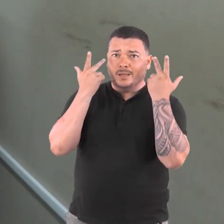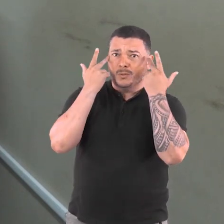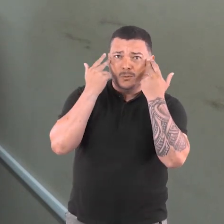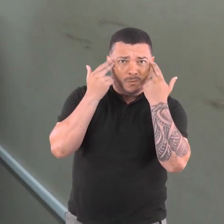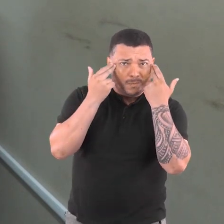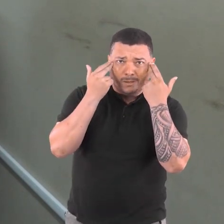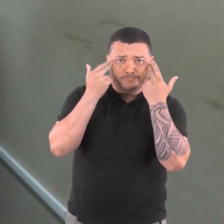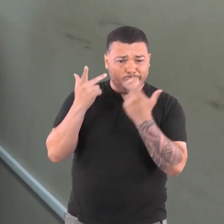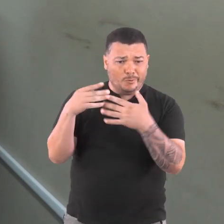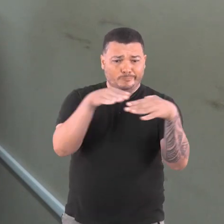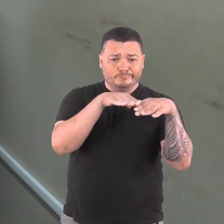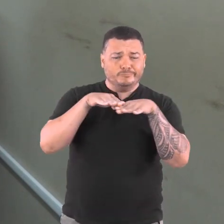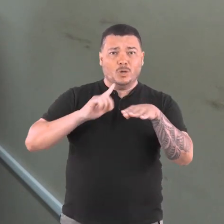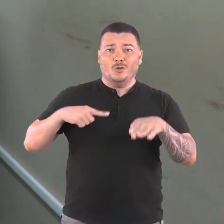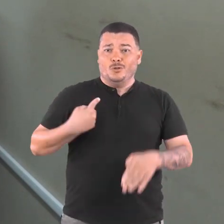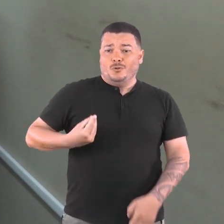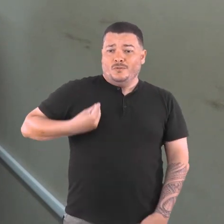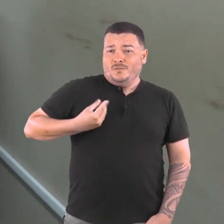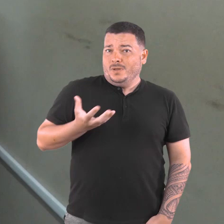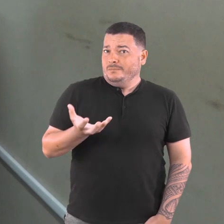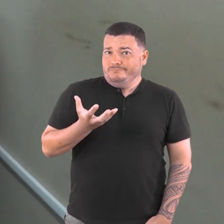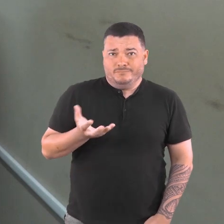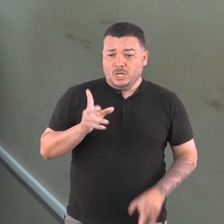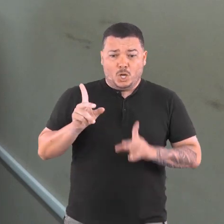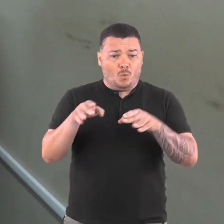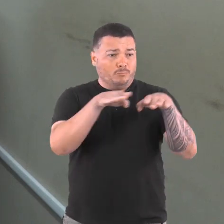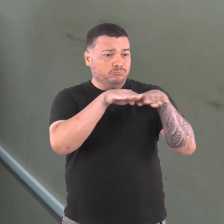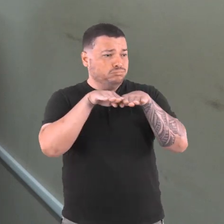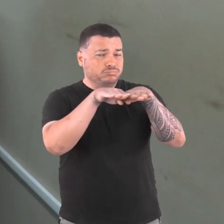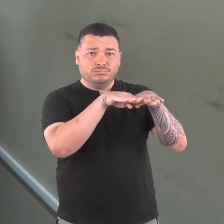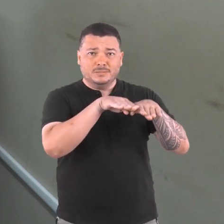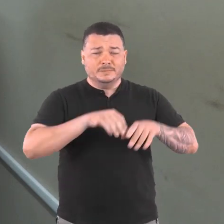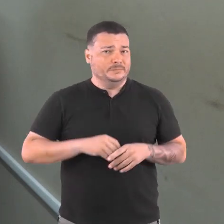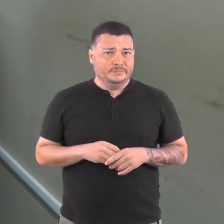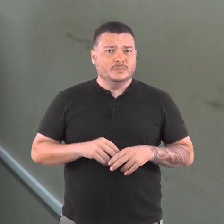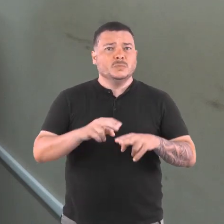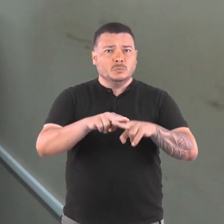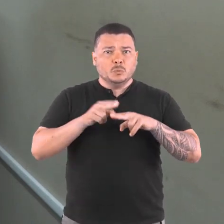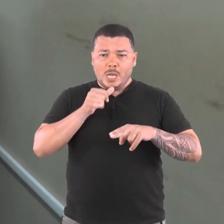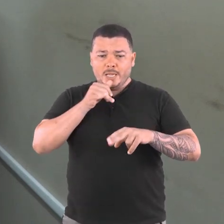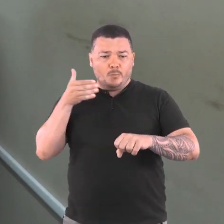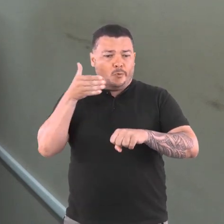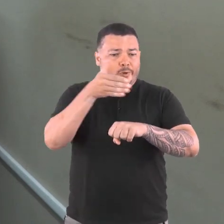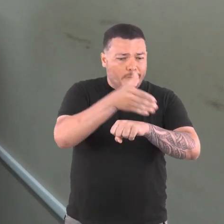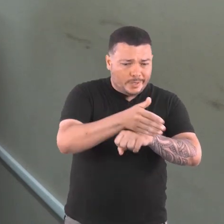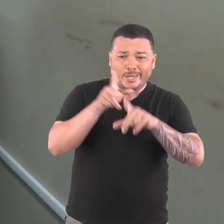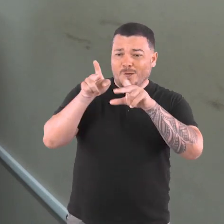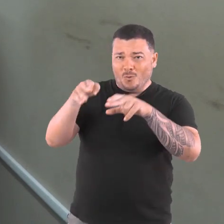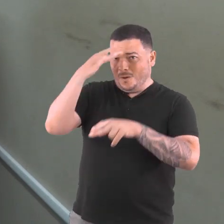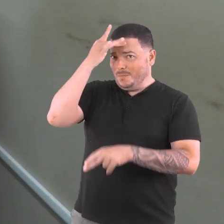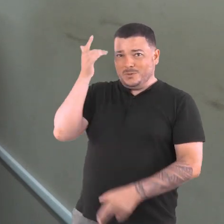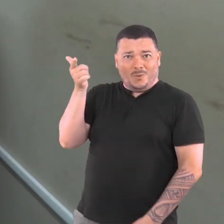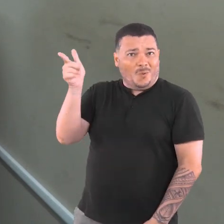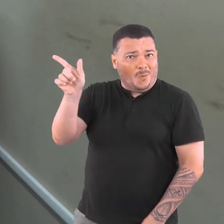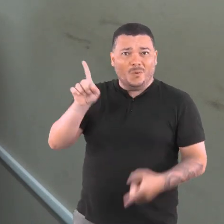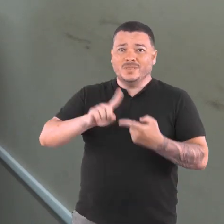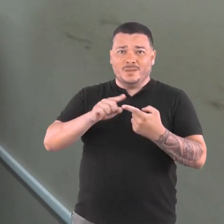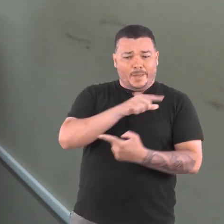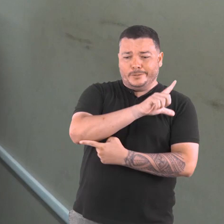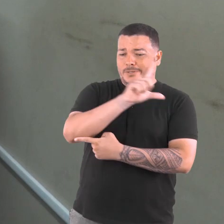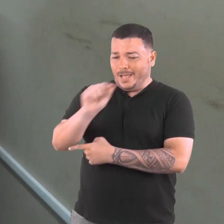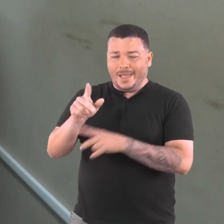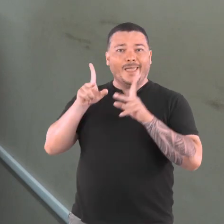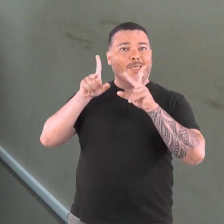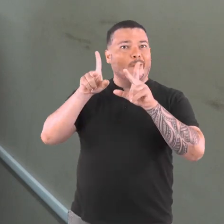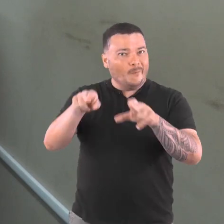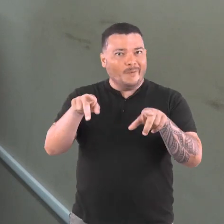deficiência é pessoa normal, que a gente só quer viver como qualquer pessoa, entrar em um lugar como qualquer